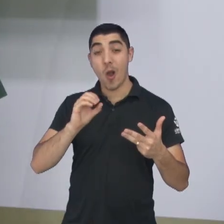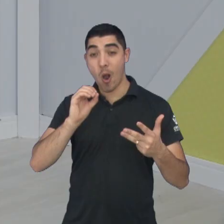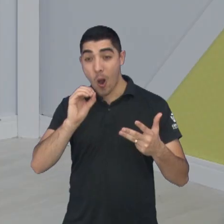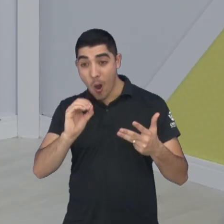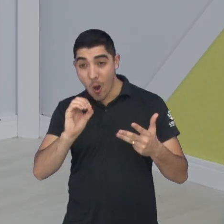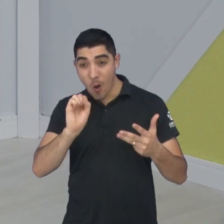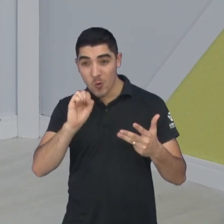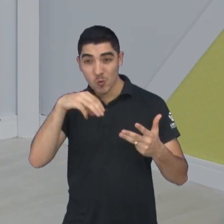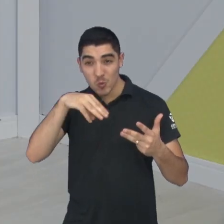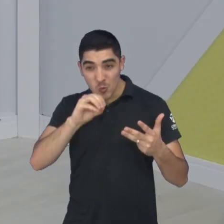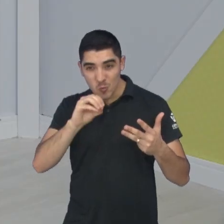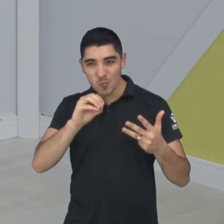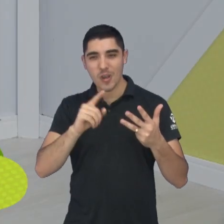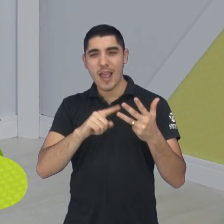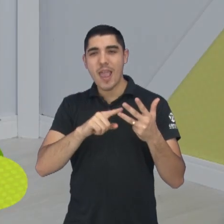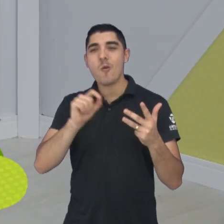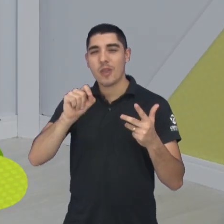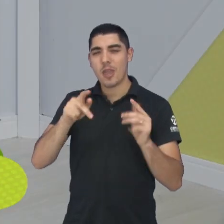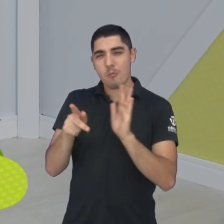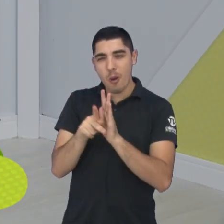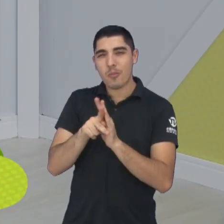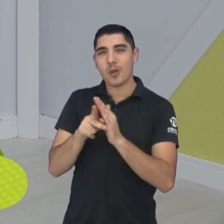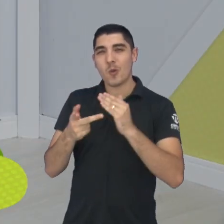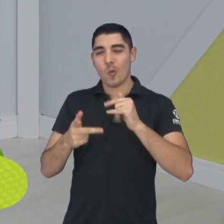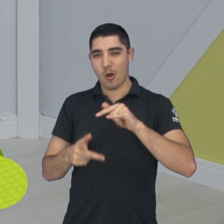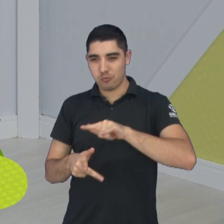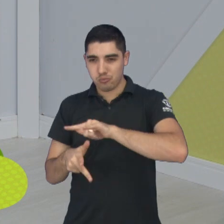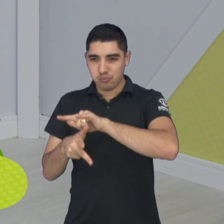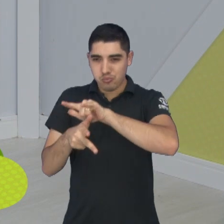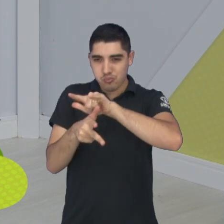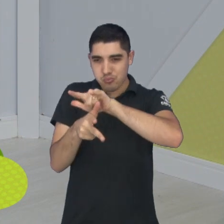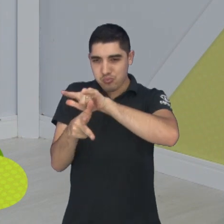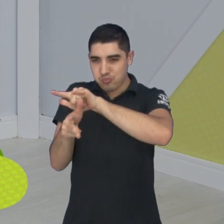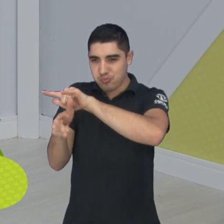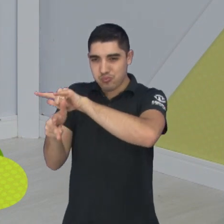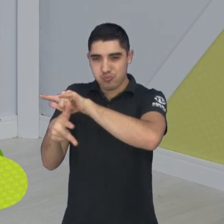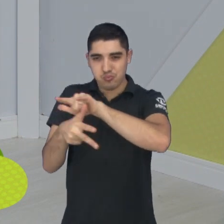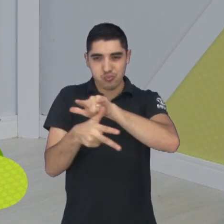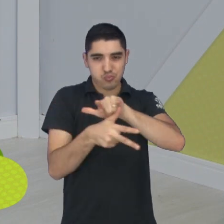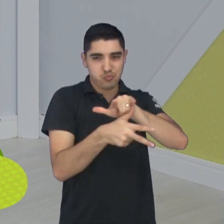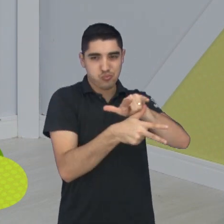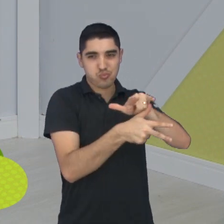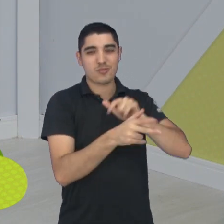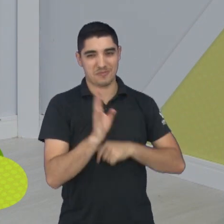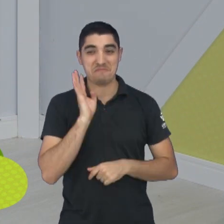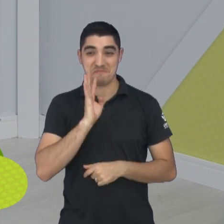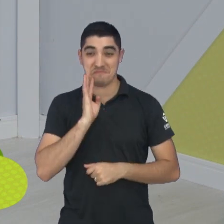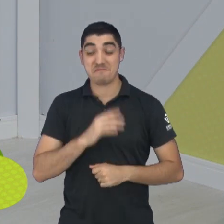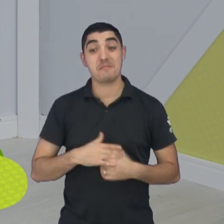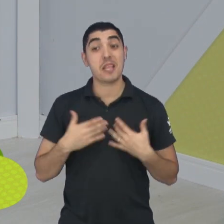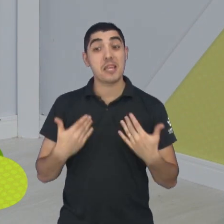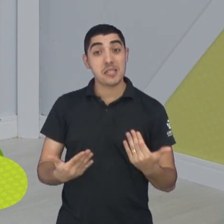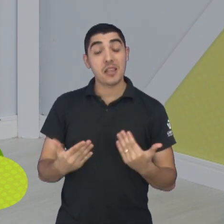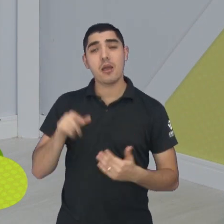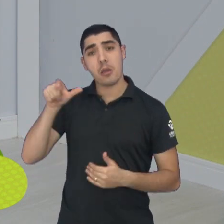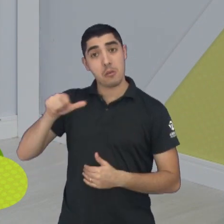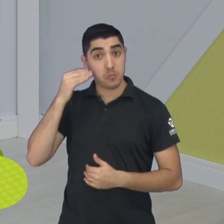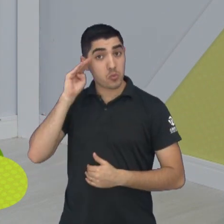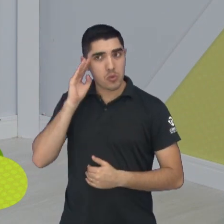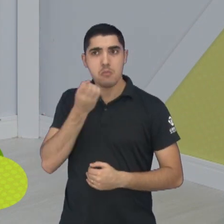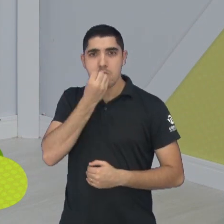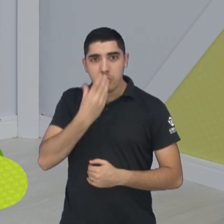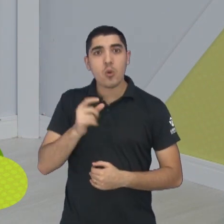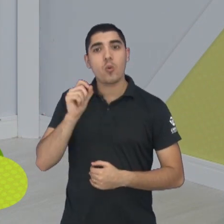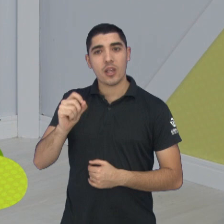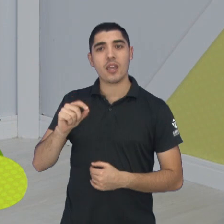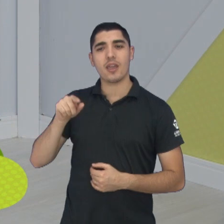É Osmo, isso. Cosmo, tá tudo certo lá. O Osmo, ali ficou bonita a edição. Mas, Brunão, vai ser uma briga boa ali no gol, né? E eu gosto das entrevistas do